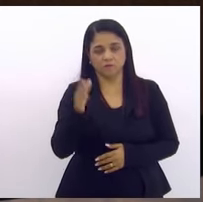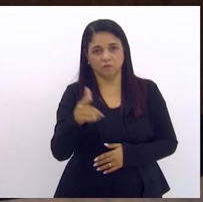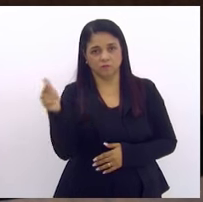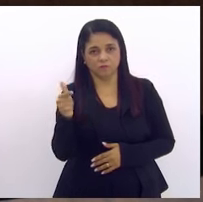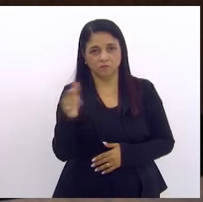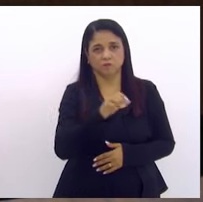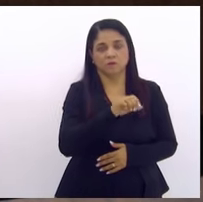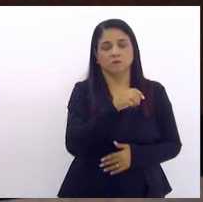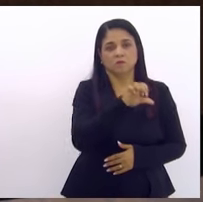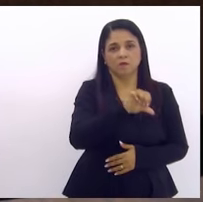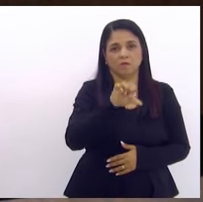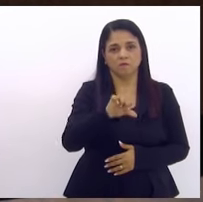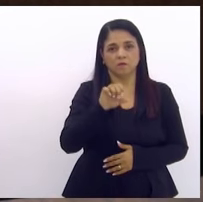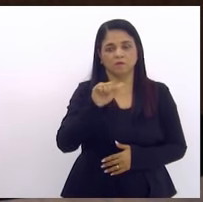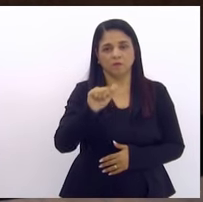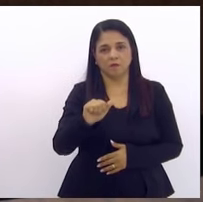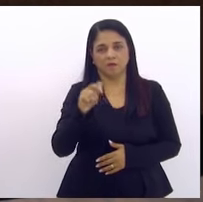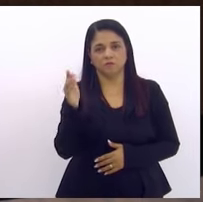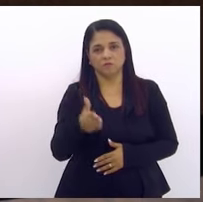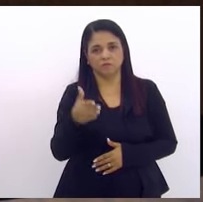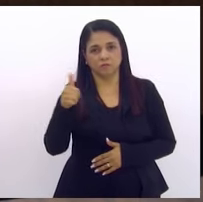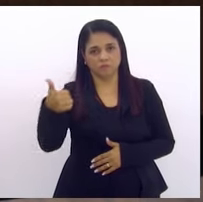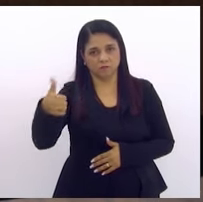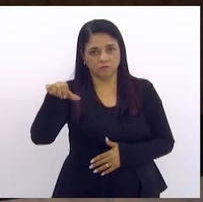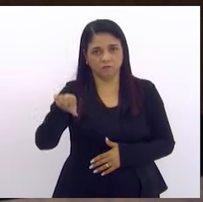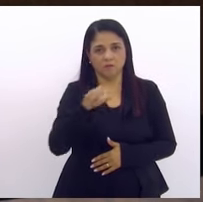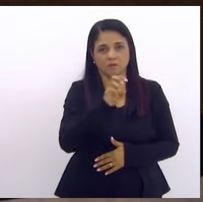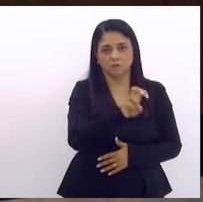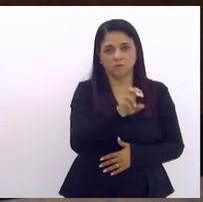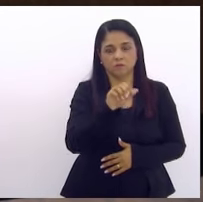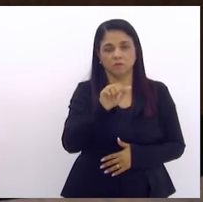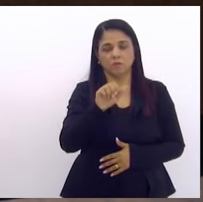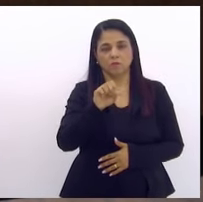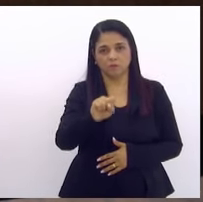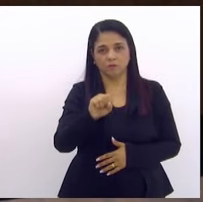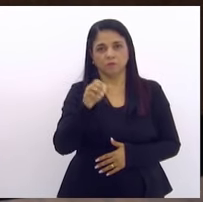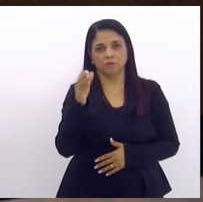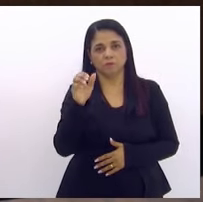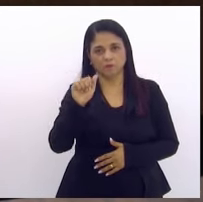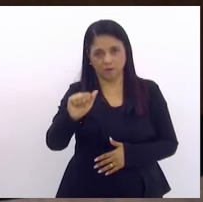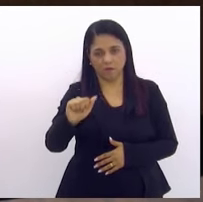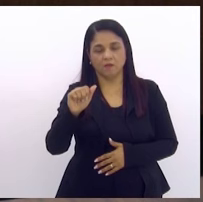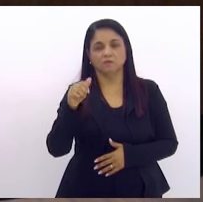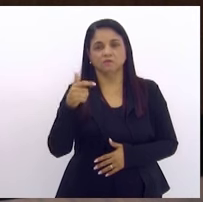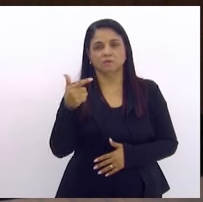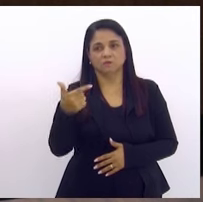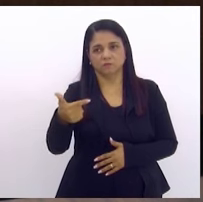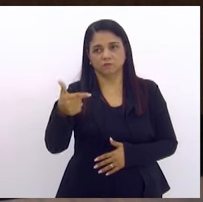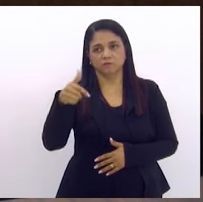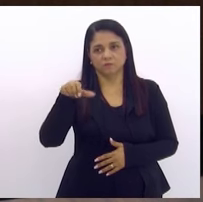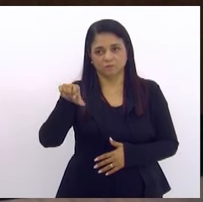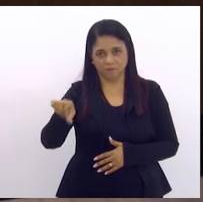99A de 19, 58A de 19. Copiou aí, Marquinhos?